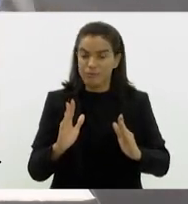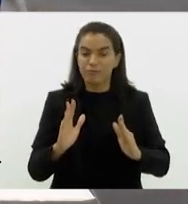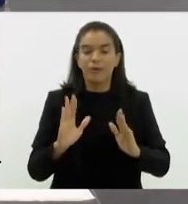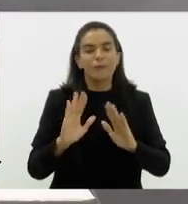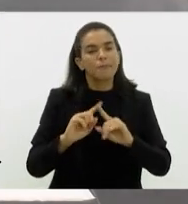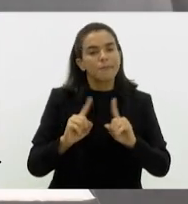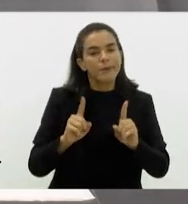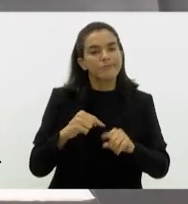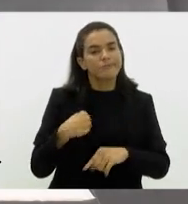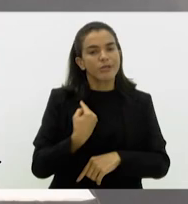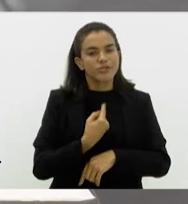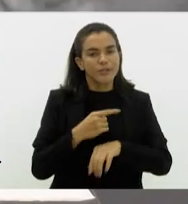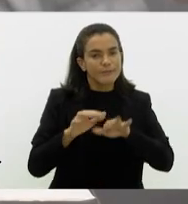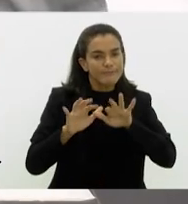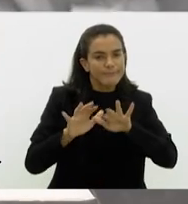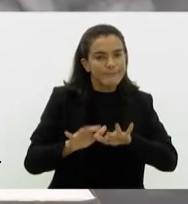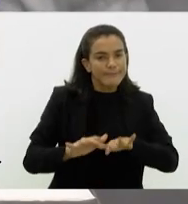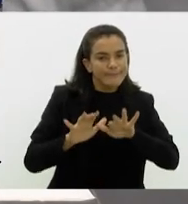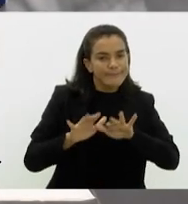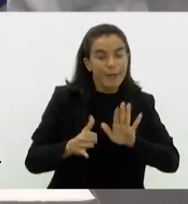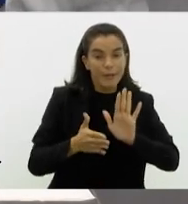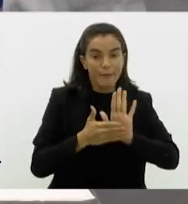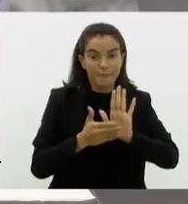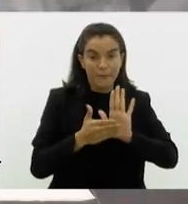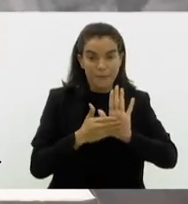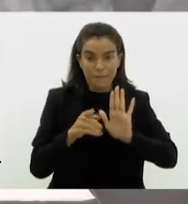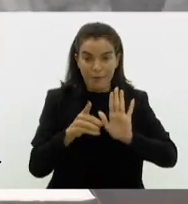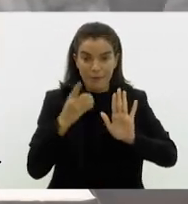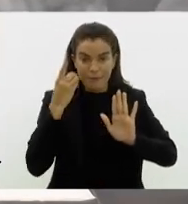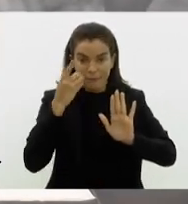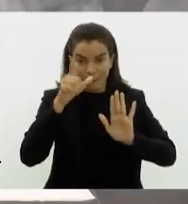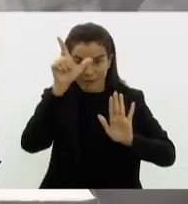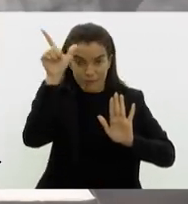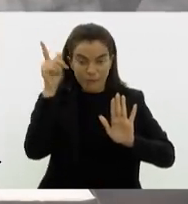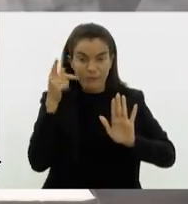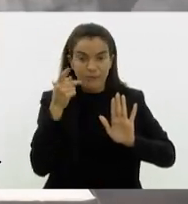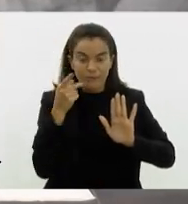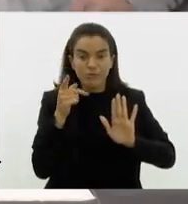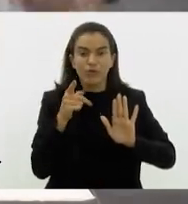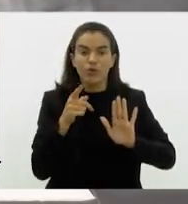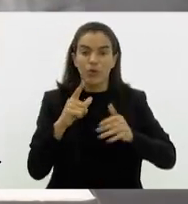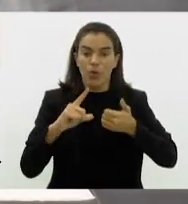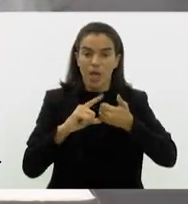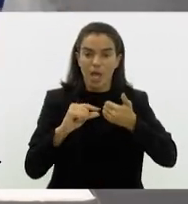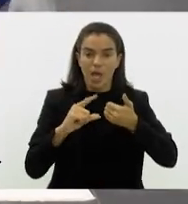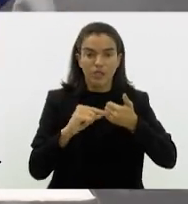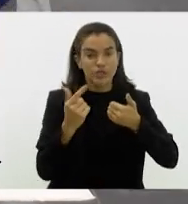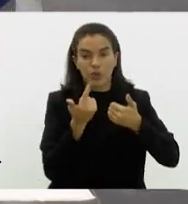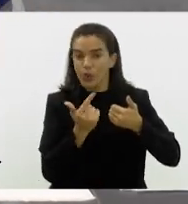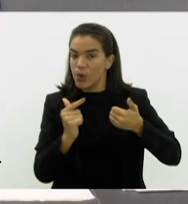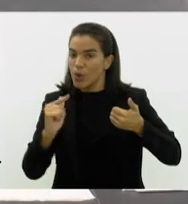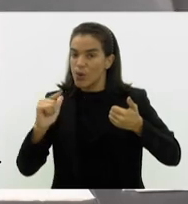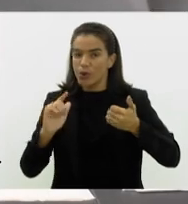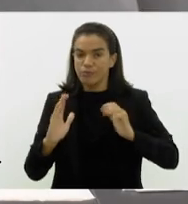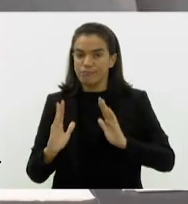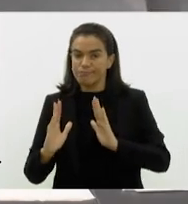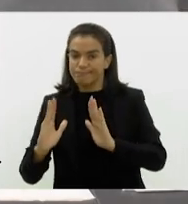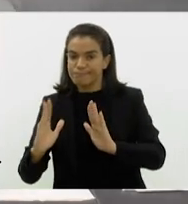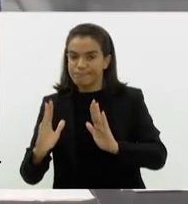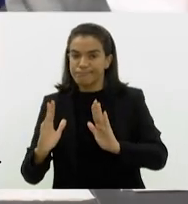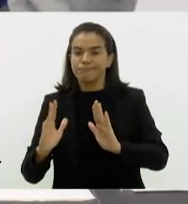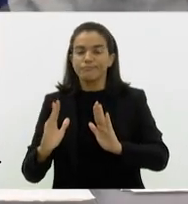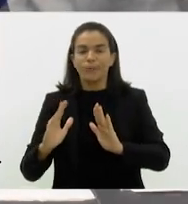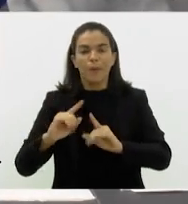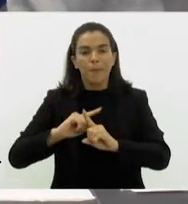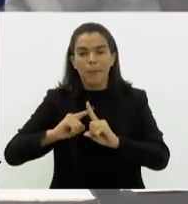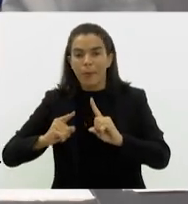gente fizer a técnica proposta por Vossa Excelência de apartar num artigo isolado o prazo para um eventual